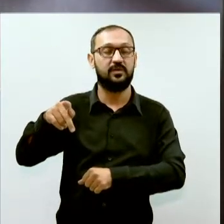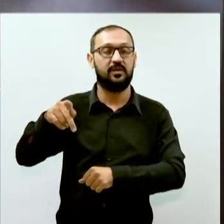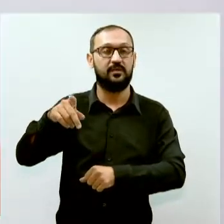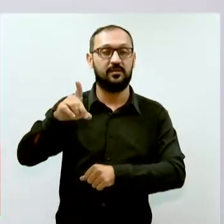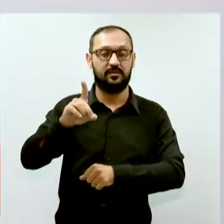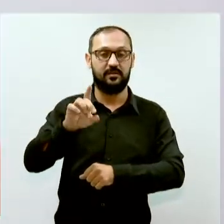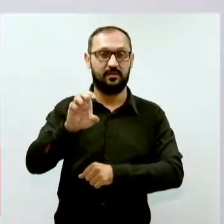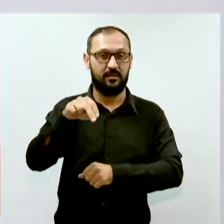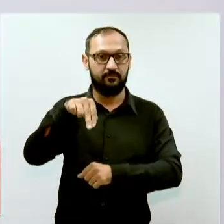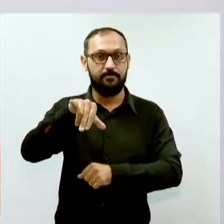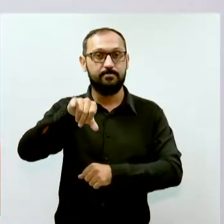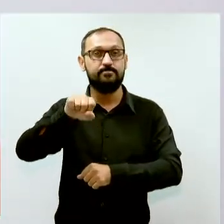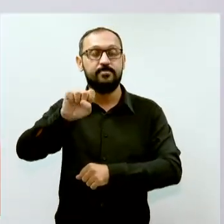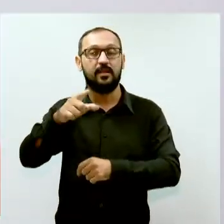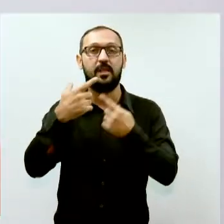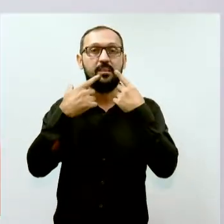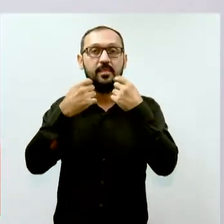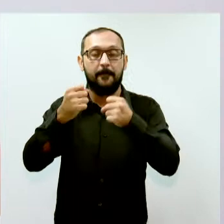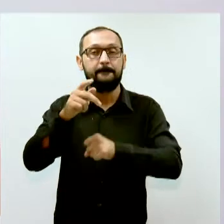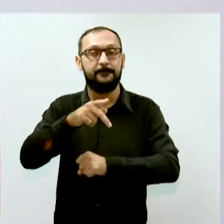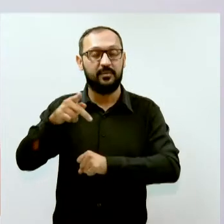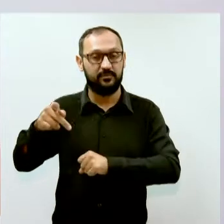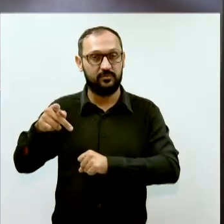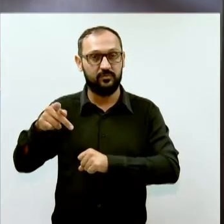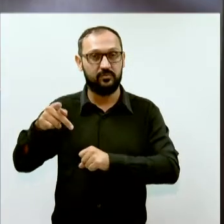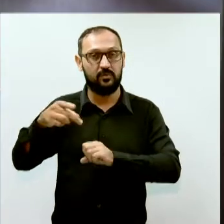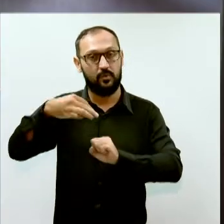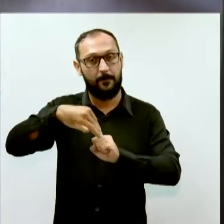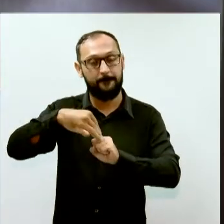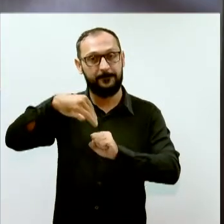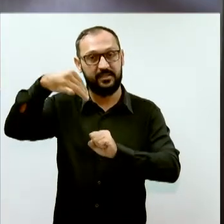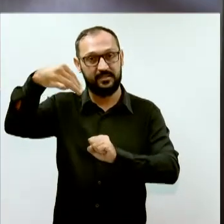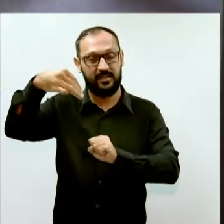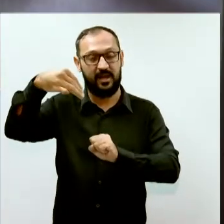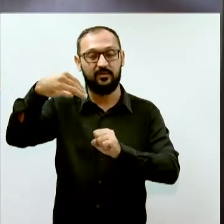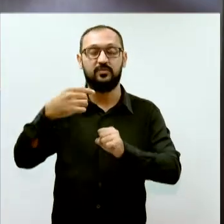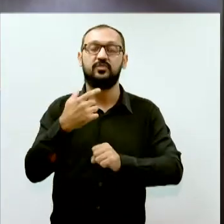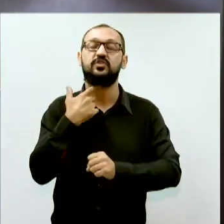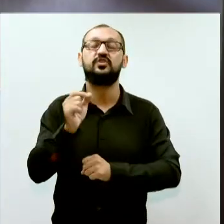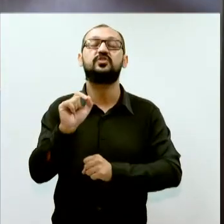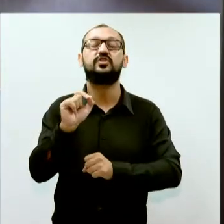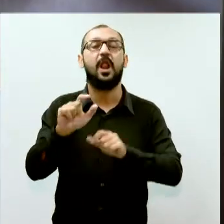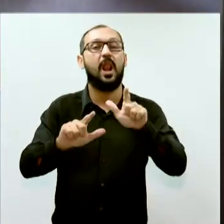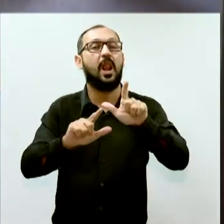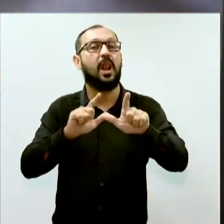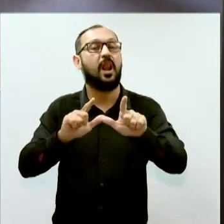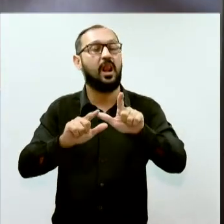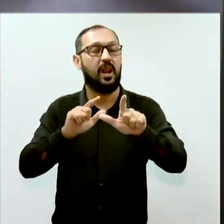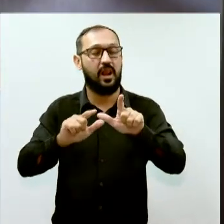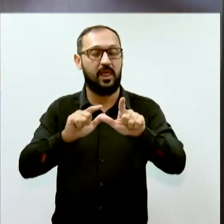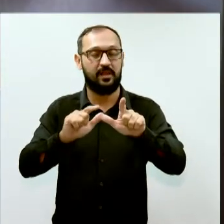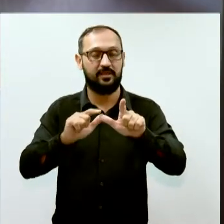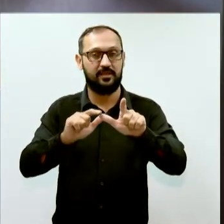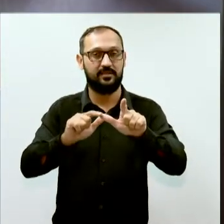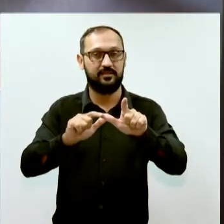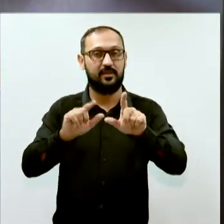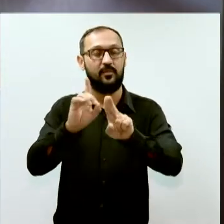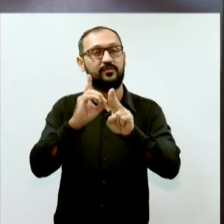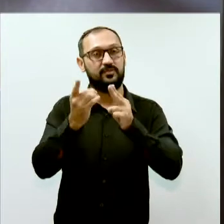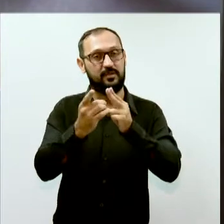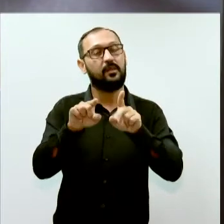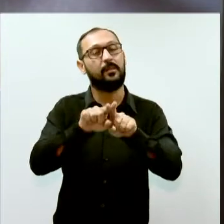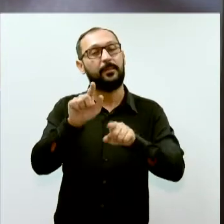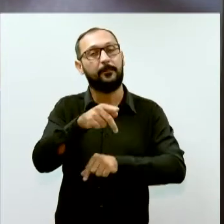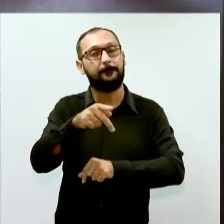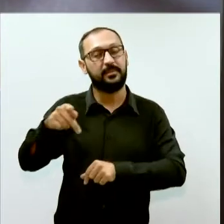Denise Silva, linguista e professora do mestrado em Letras da UFGD, além de presidente do IPED-MS.